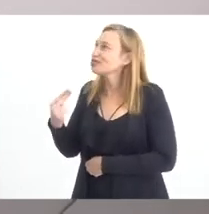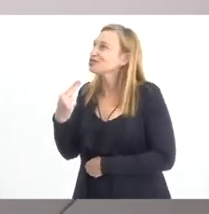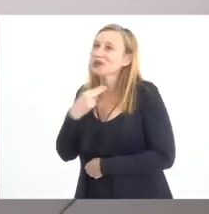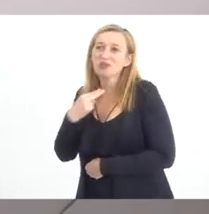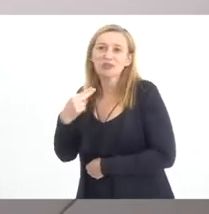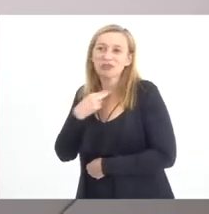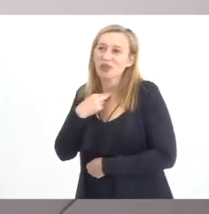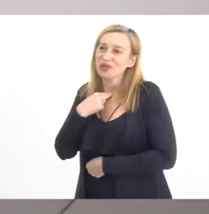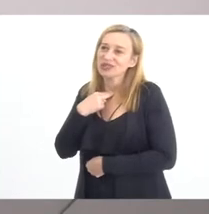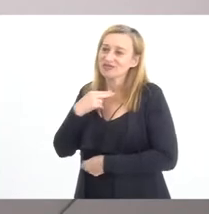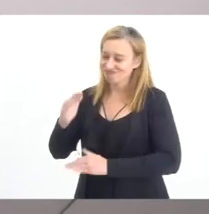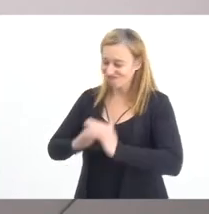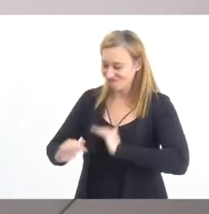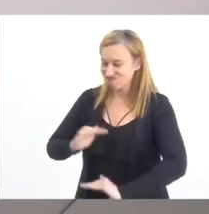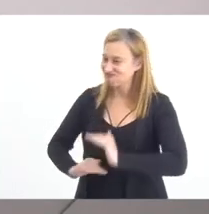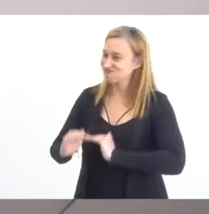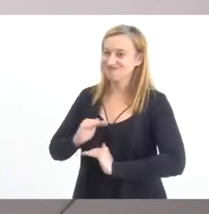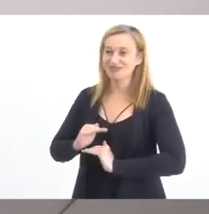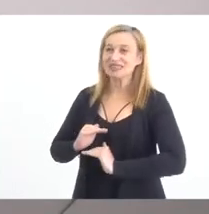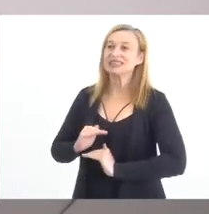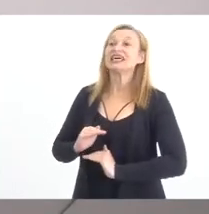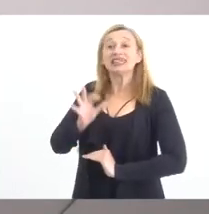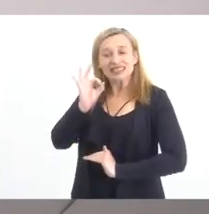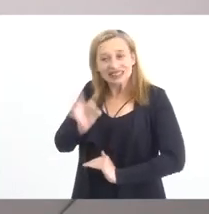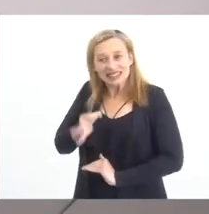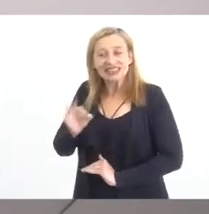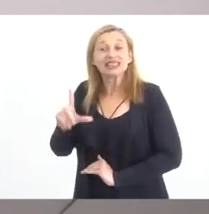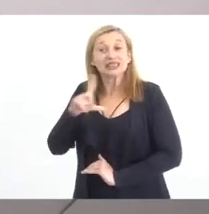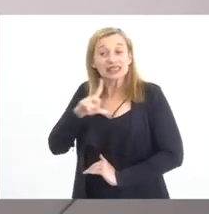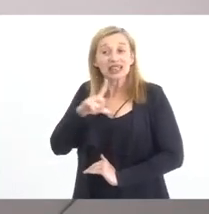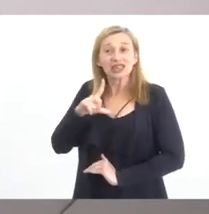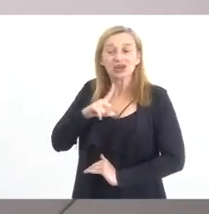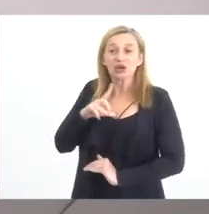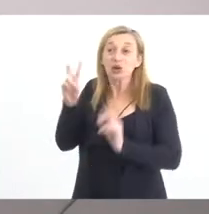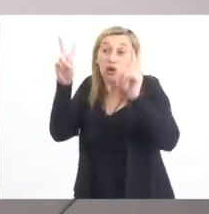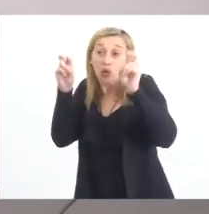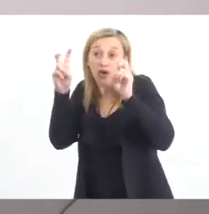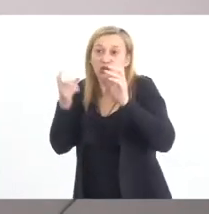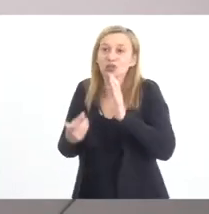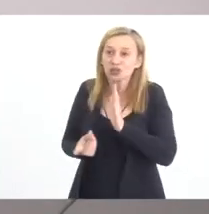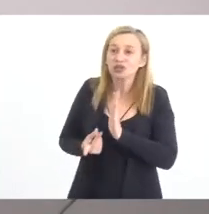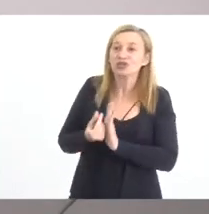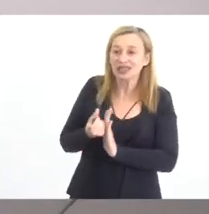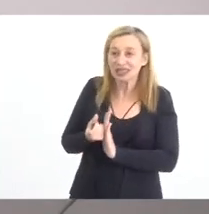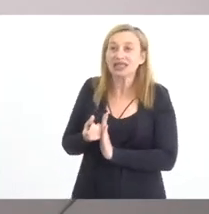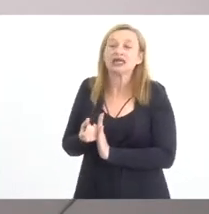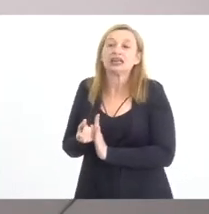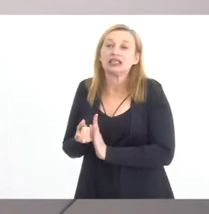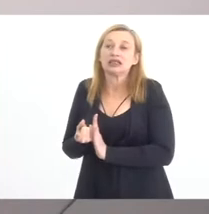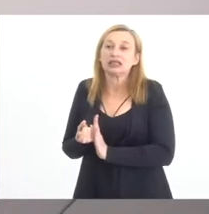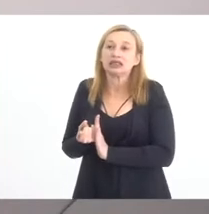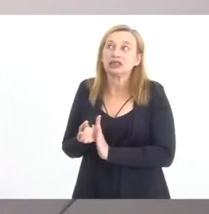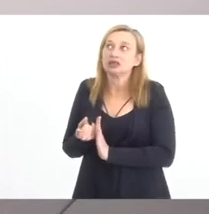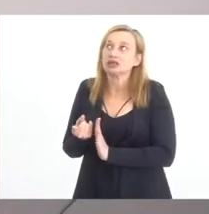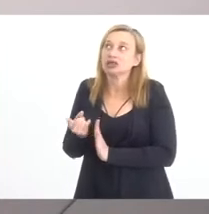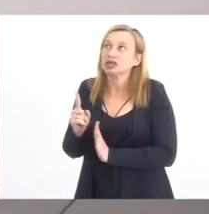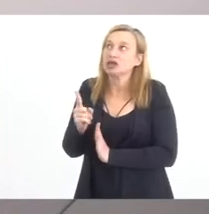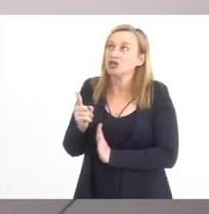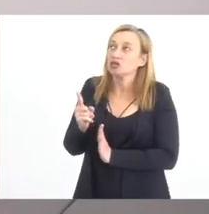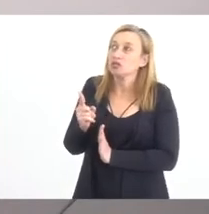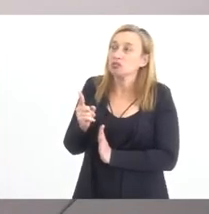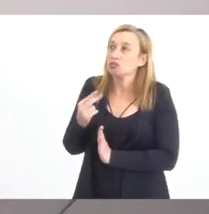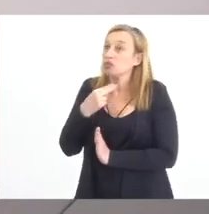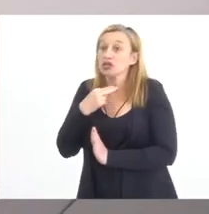jamais retroceder. Tenho certeza que a questão financeira está envolvida, não somos levianos de falar o